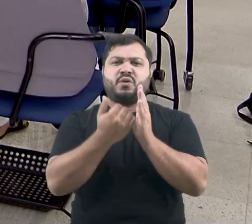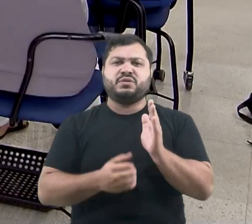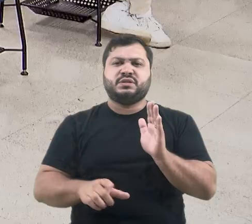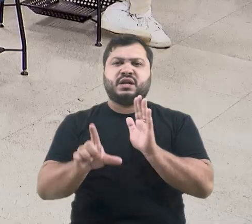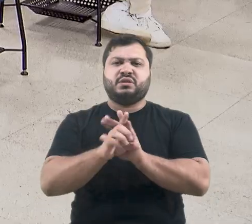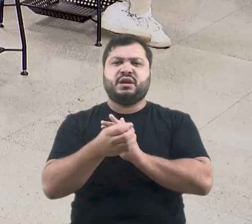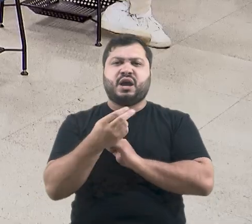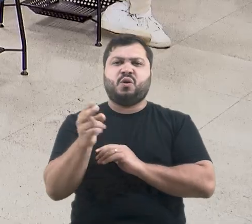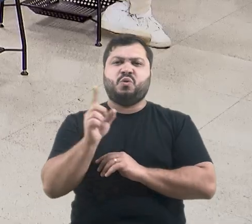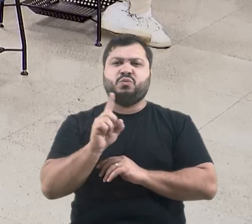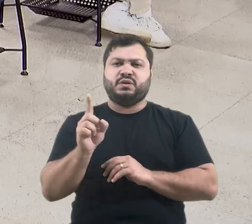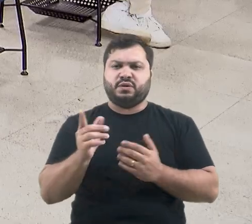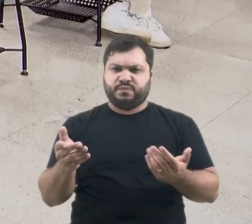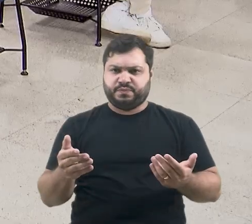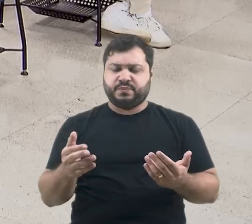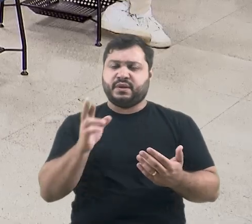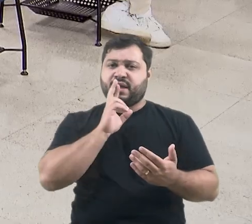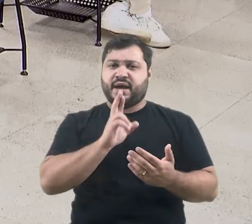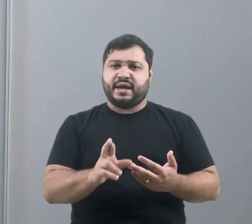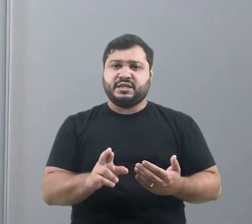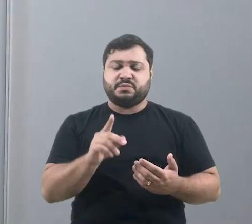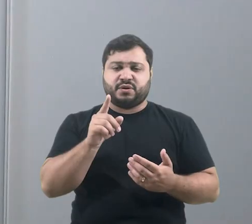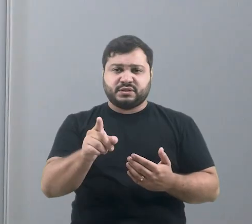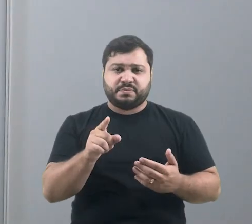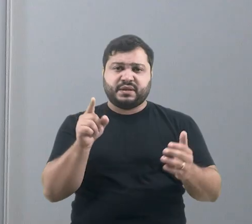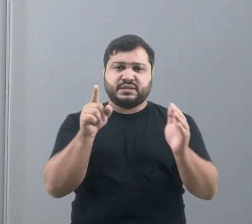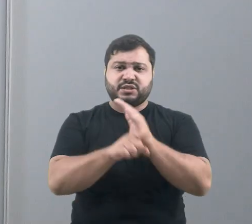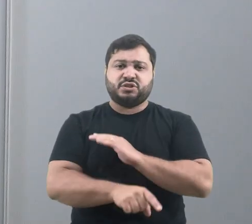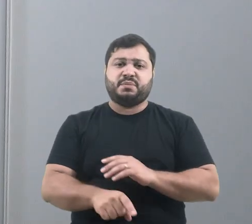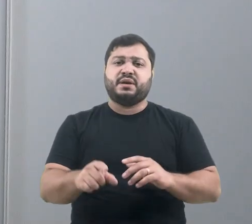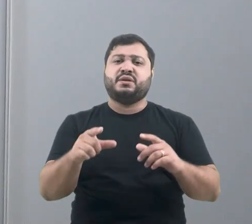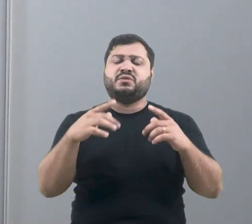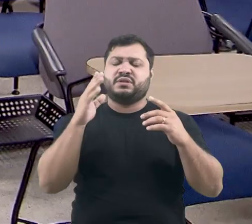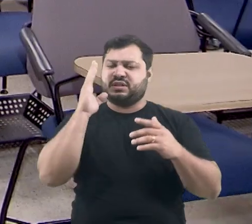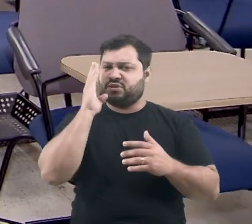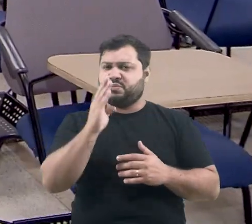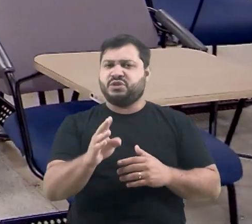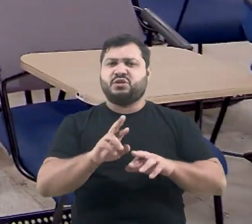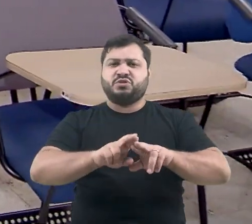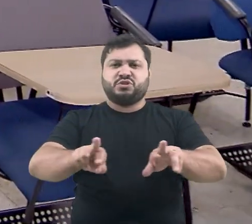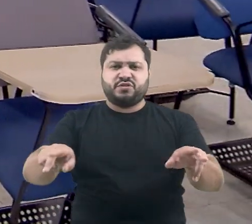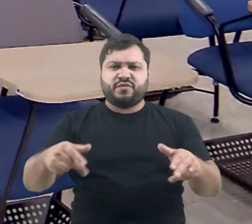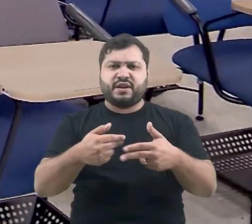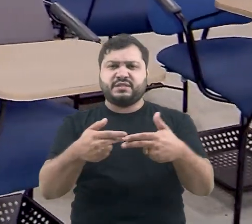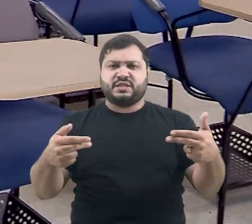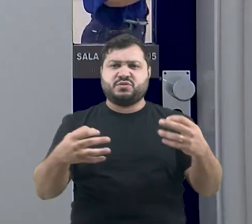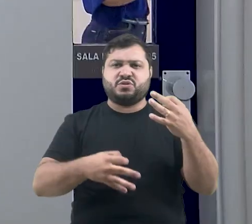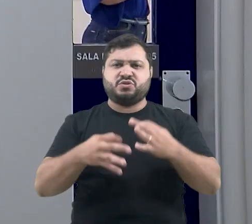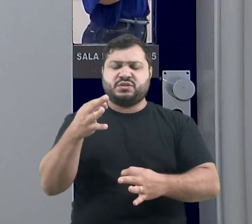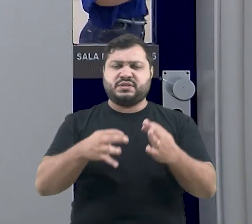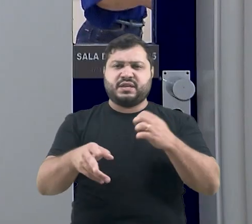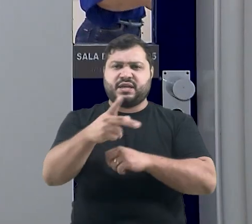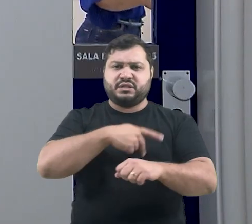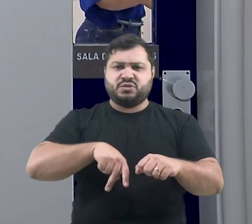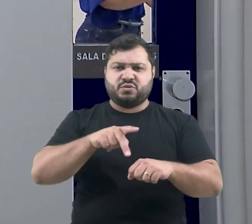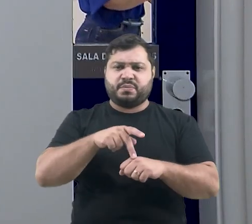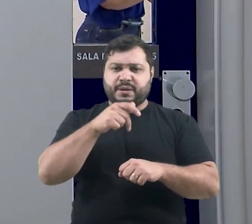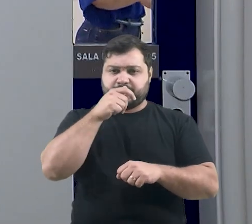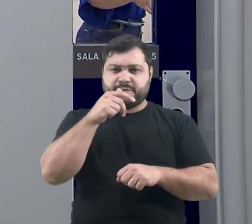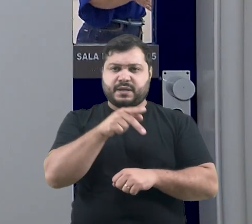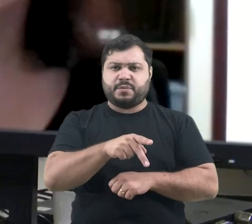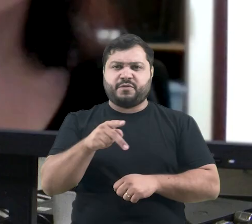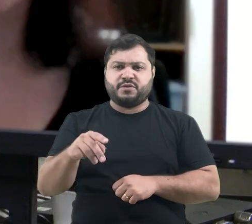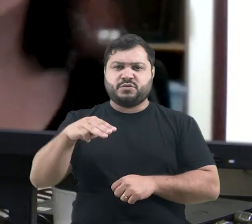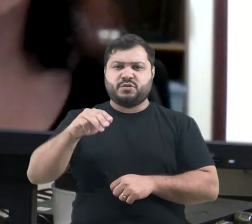que é considerado legal ou não nesses casos? A resposta para esse questionamento tem sido objeto de diversas ações judiciais no